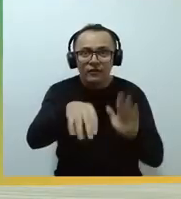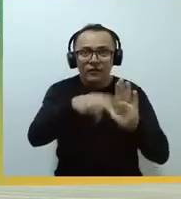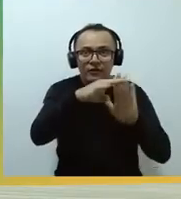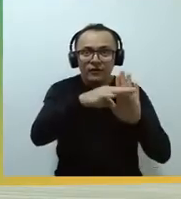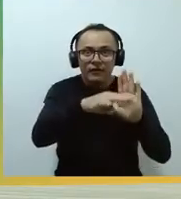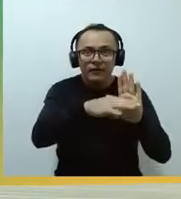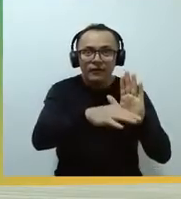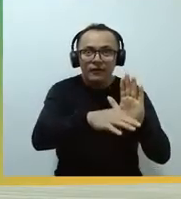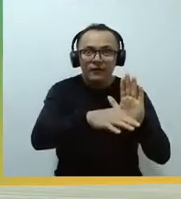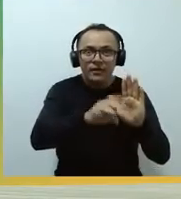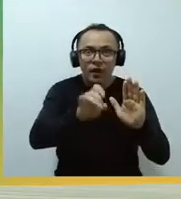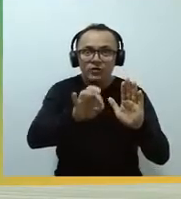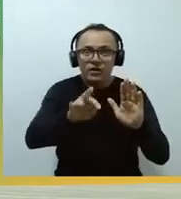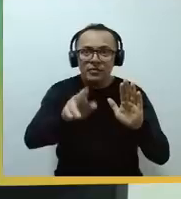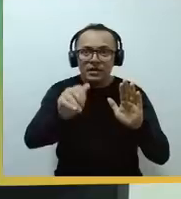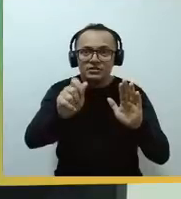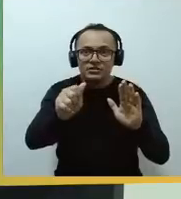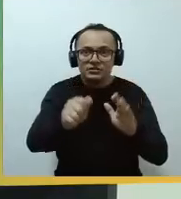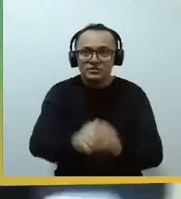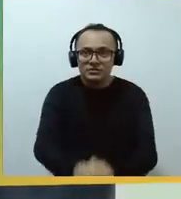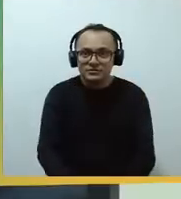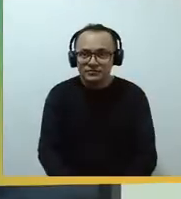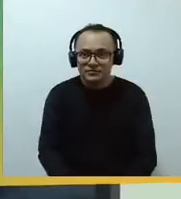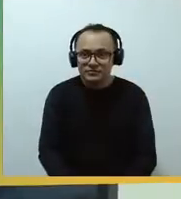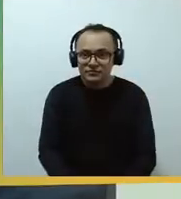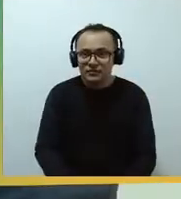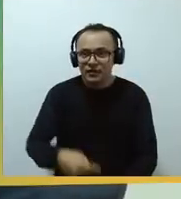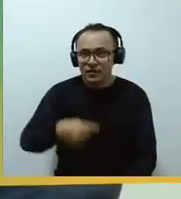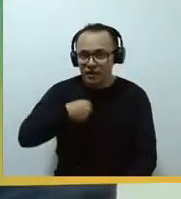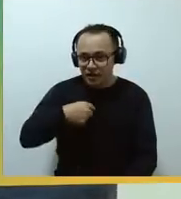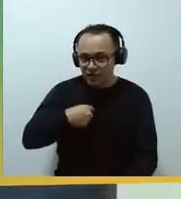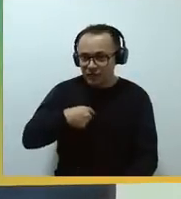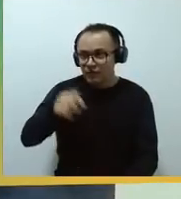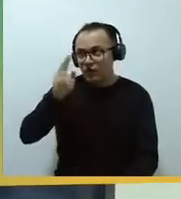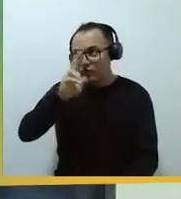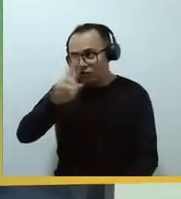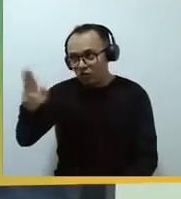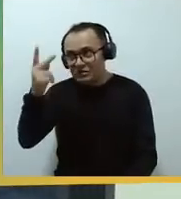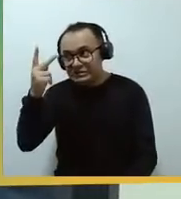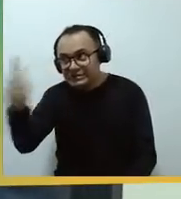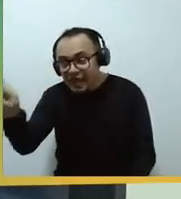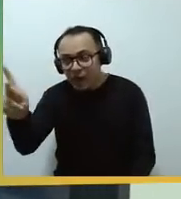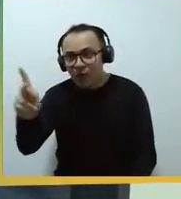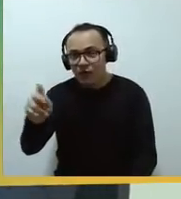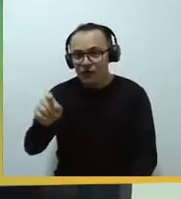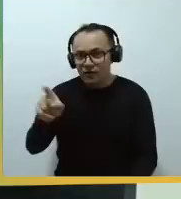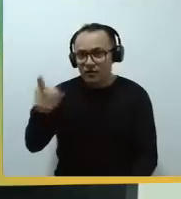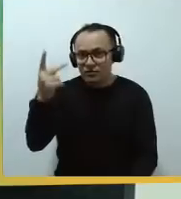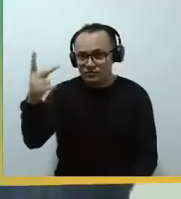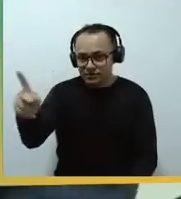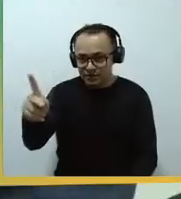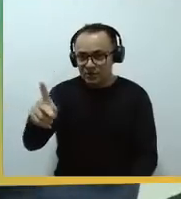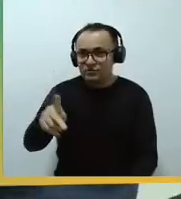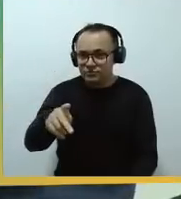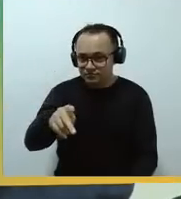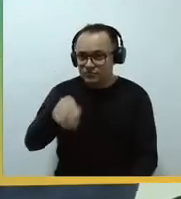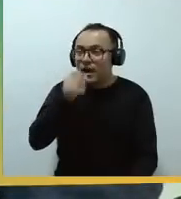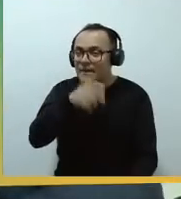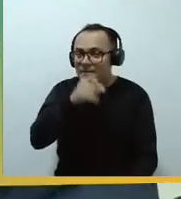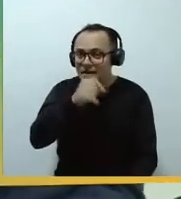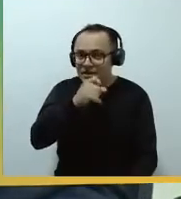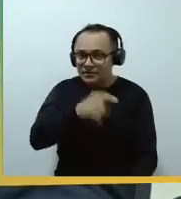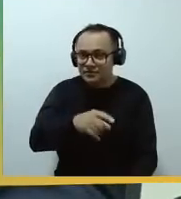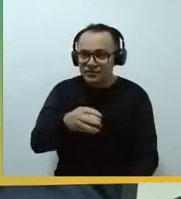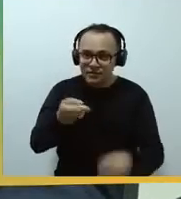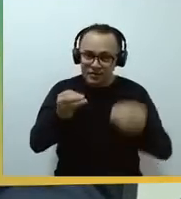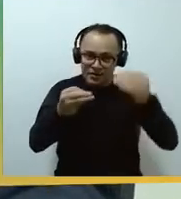planilha da Odebrecht? Eu vou tomar a liberdade de não dizer o seu, que as pessoas falam aí na rua do seu apelido. Tá certo. Eu vou respeitar. Obrigado, e não vou te dizer o teu. Sem